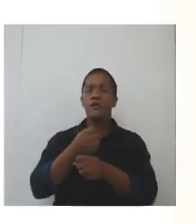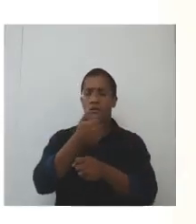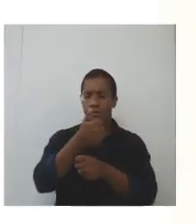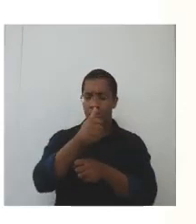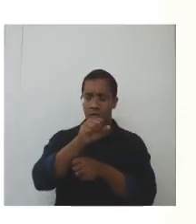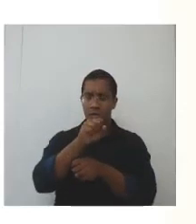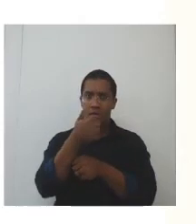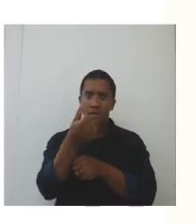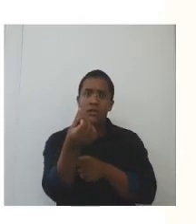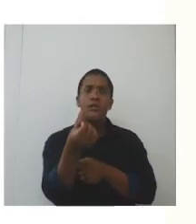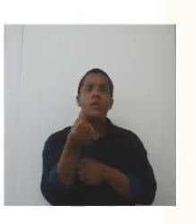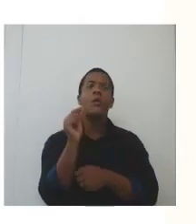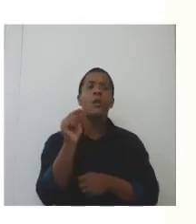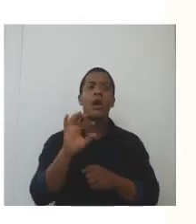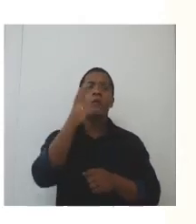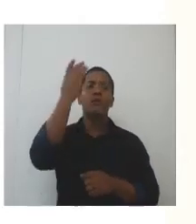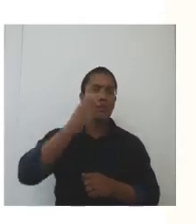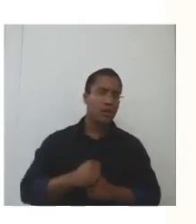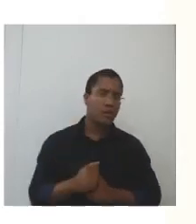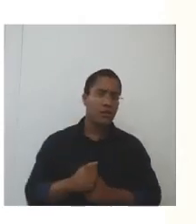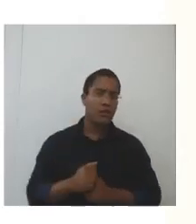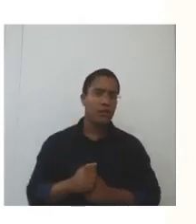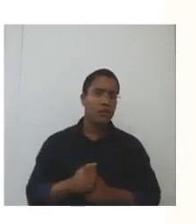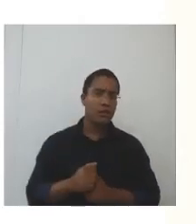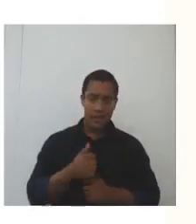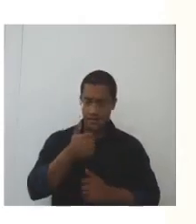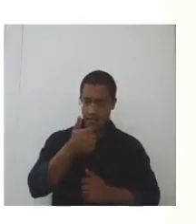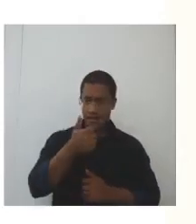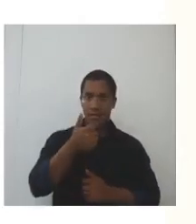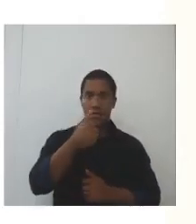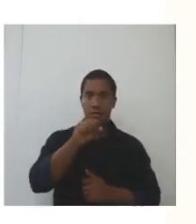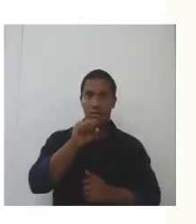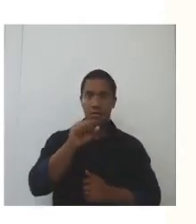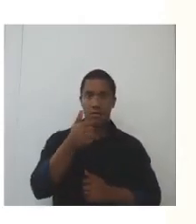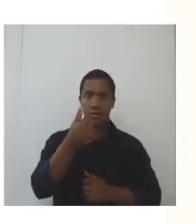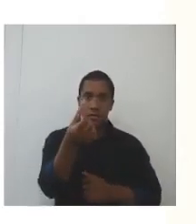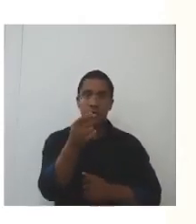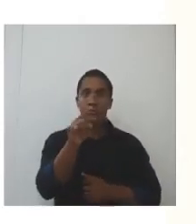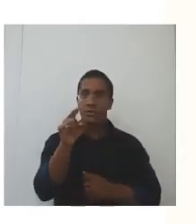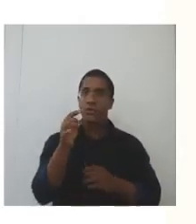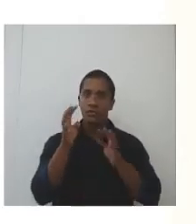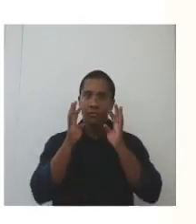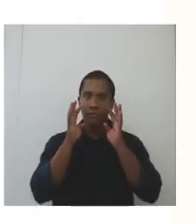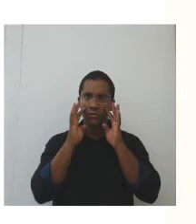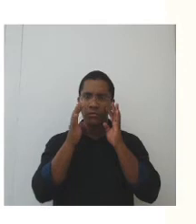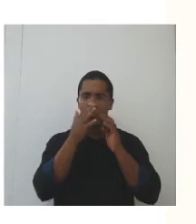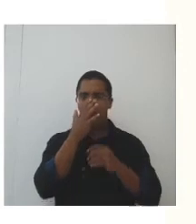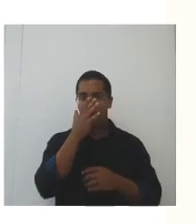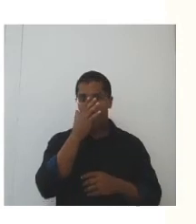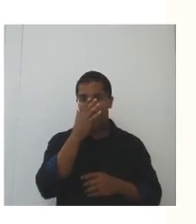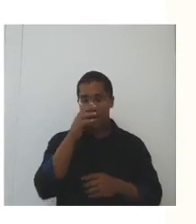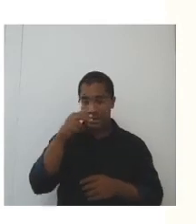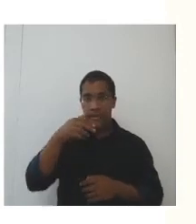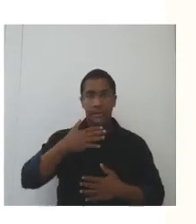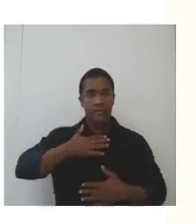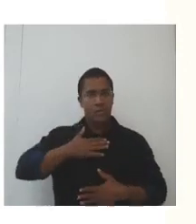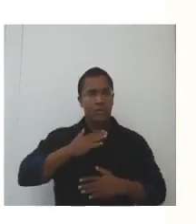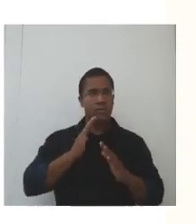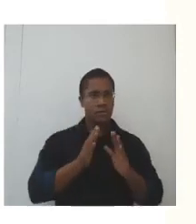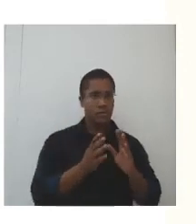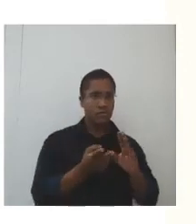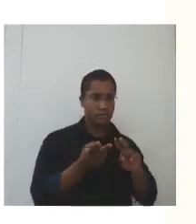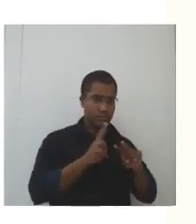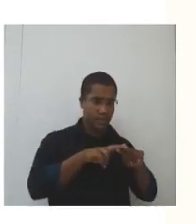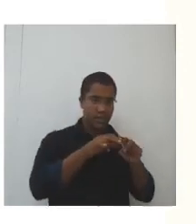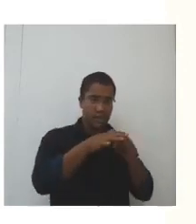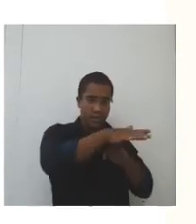1816. O que é que acontece em 1816, que você precisa ter essa atenção? Vamos lá. Napoleão já estava preso na